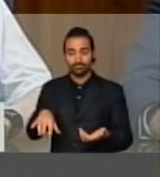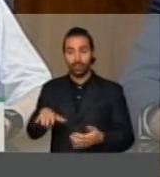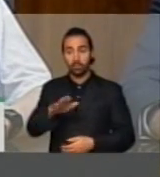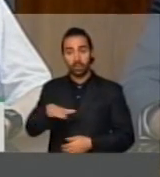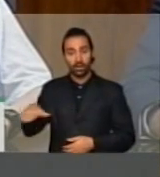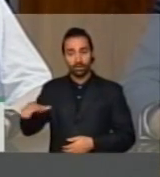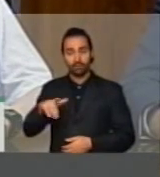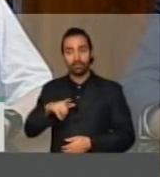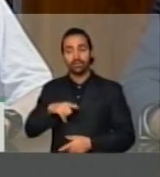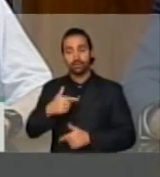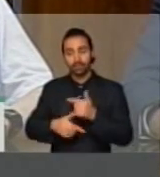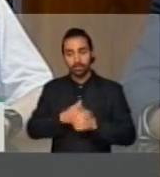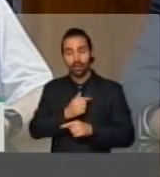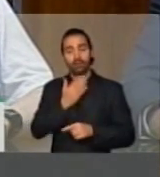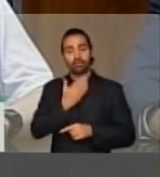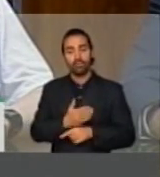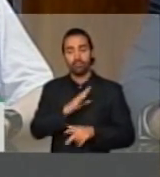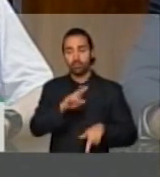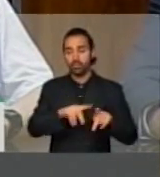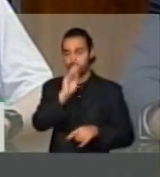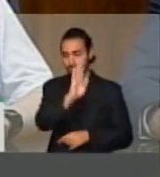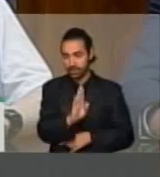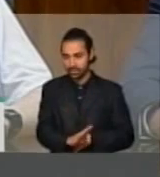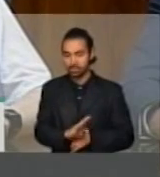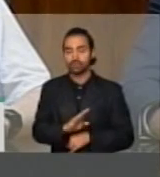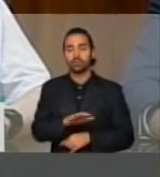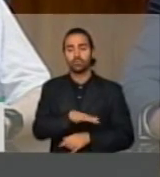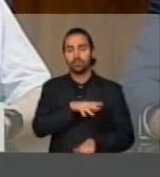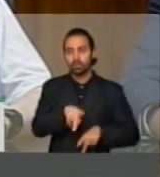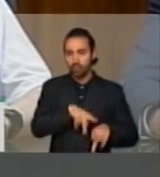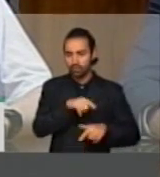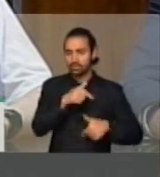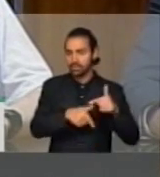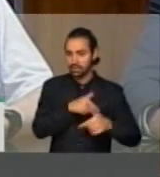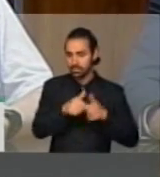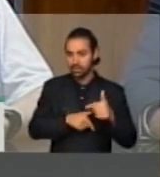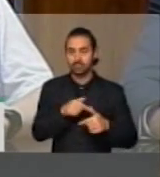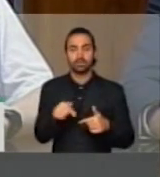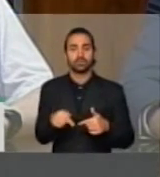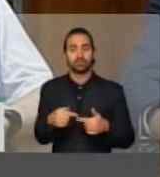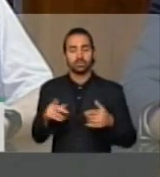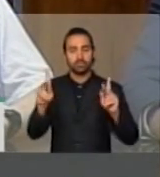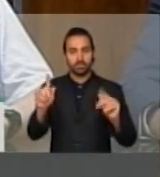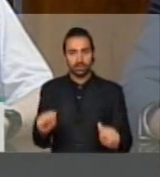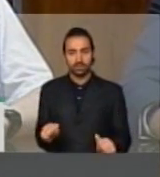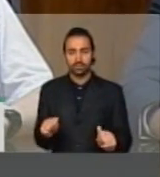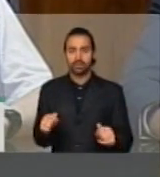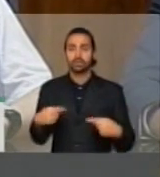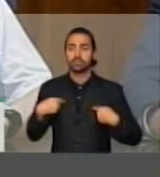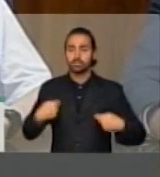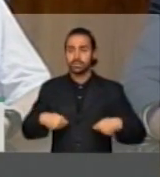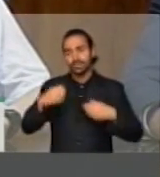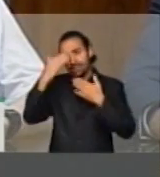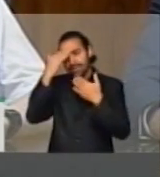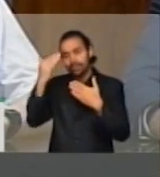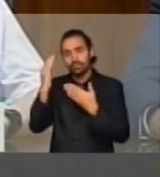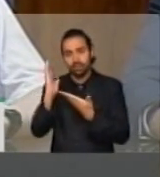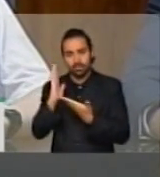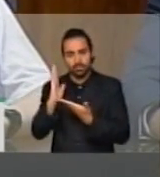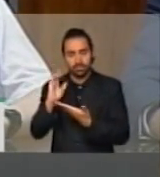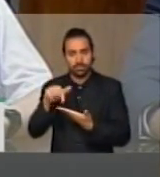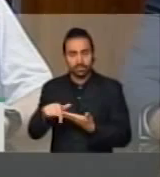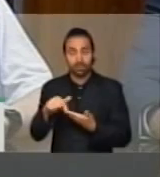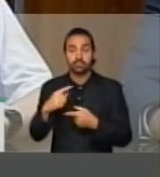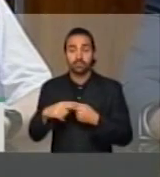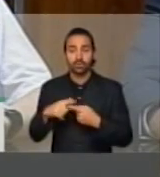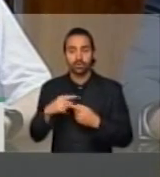política, o funcionamento da capital federal. Todos eles, inclusive, participaram desta sessão do plenarinho, que foi